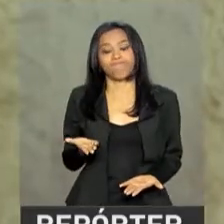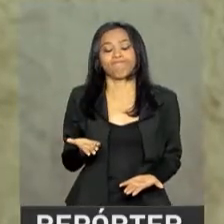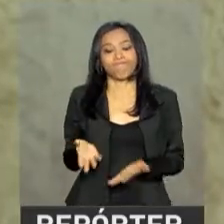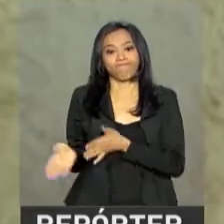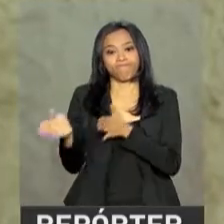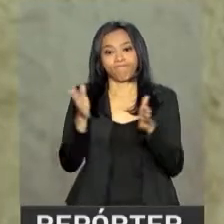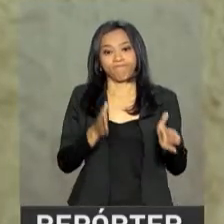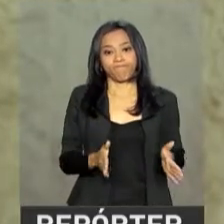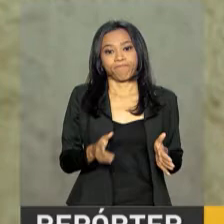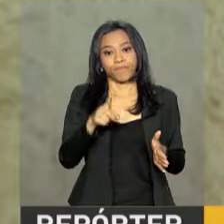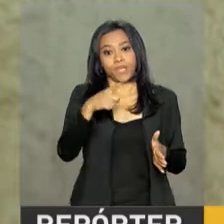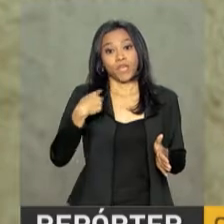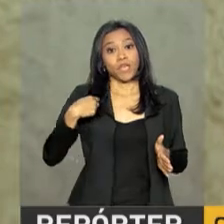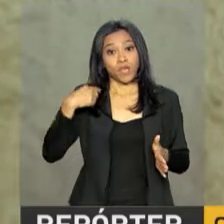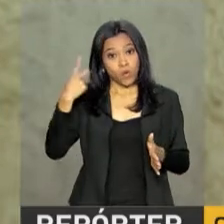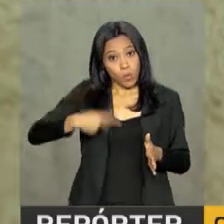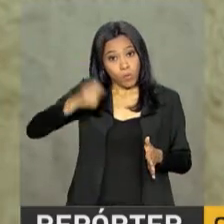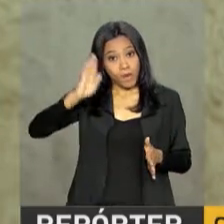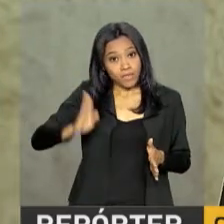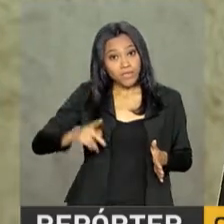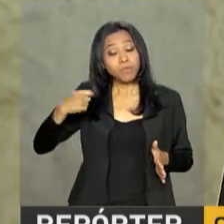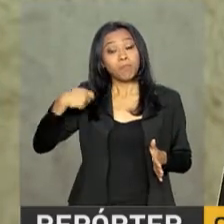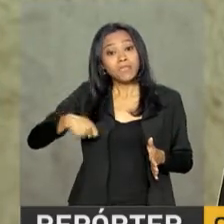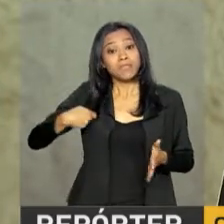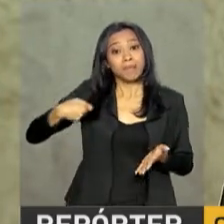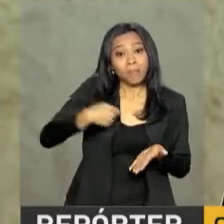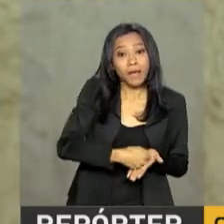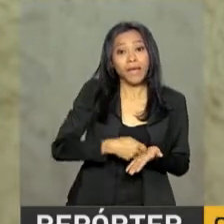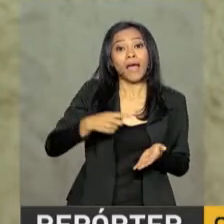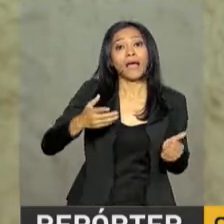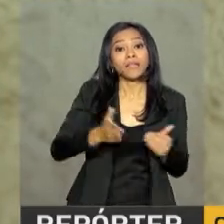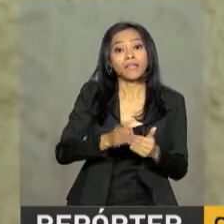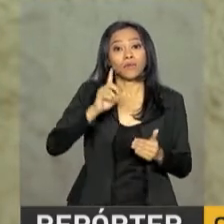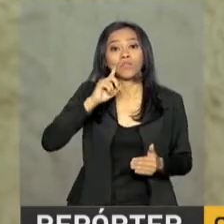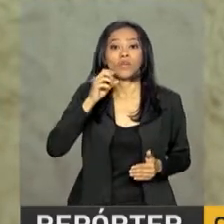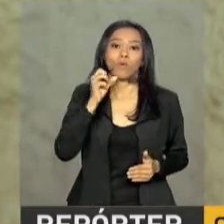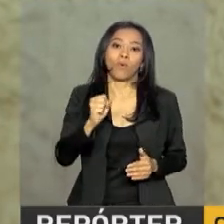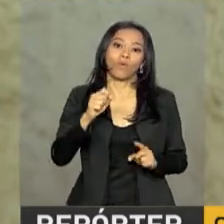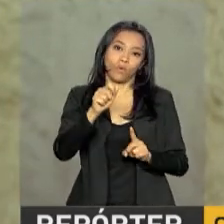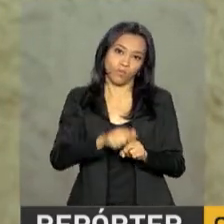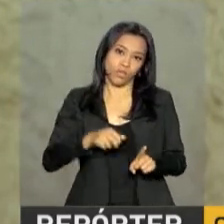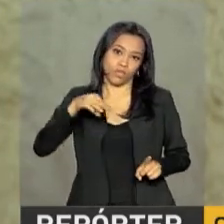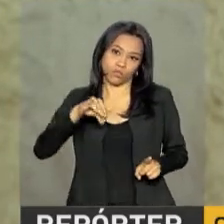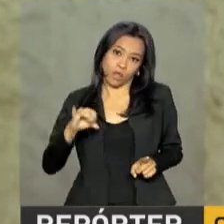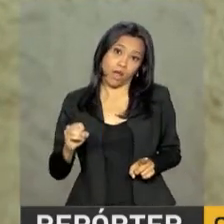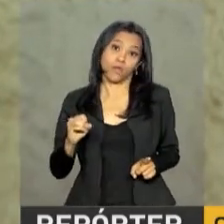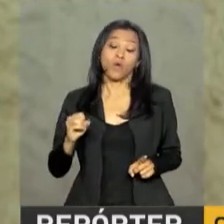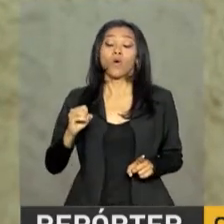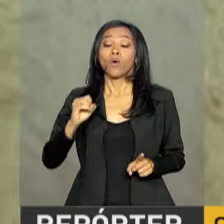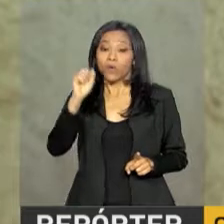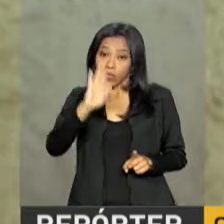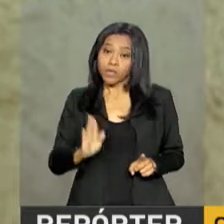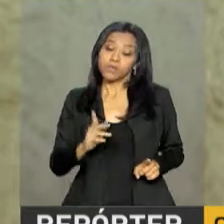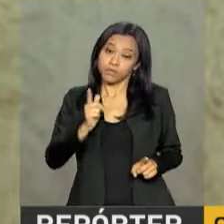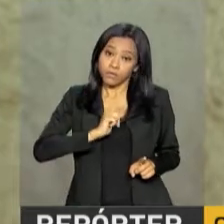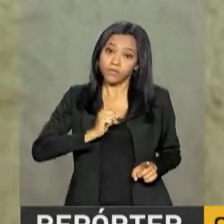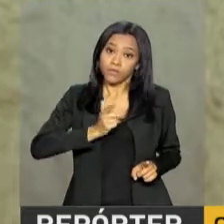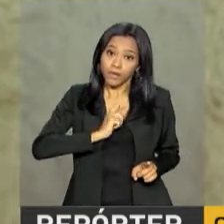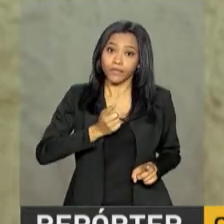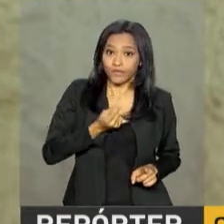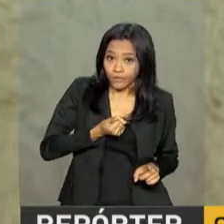nós temos que efetuar esses pagamentos até o dia 8 de maio o brasil dispõe dos recursos mas não existe obviamente